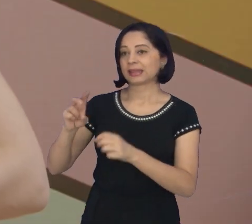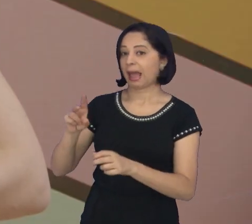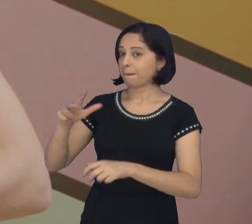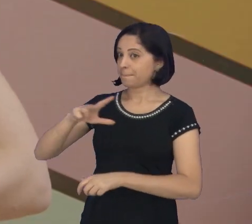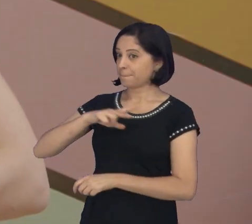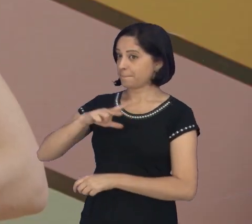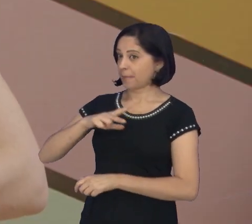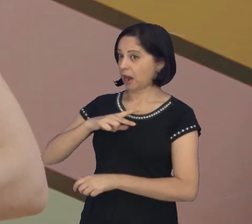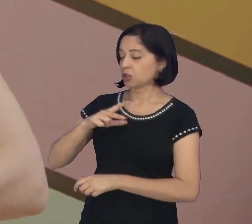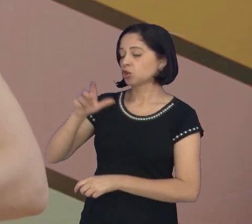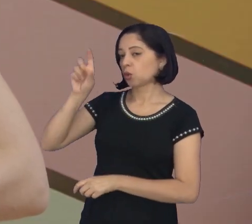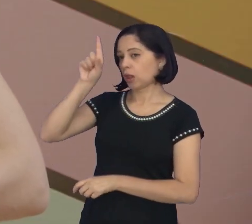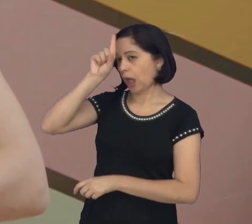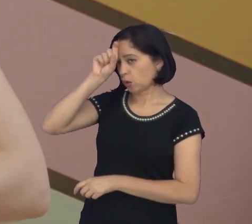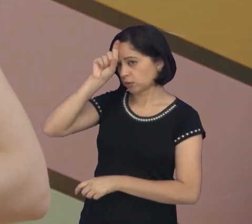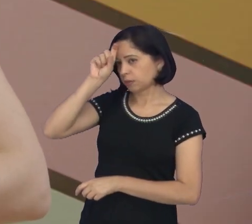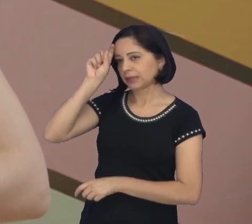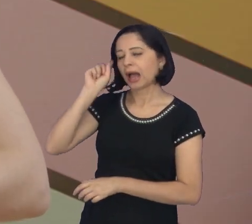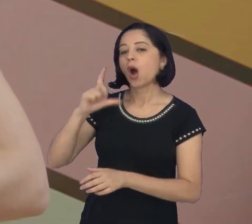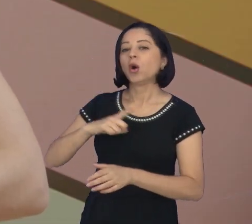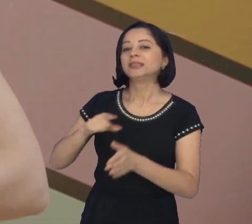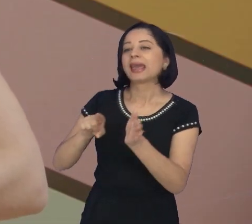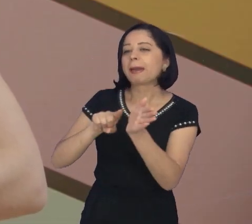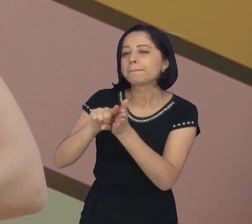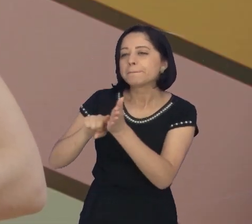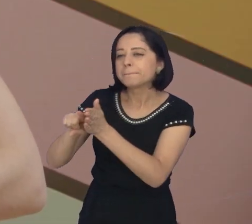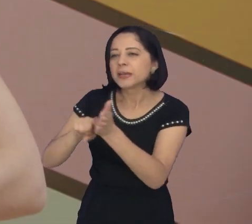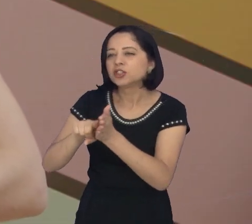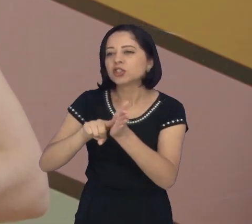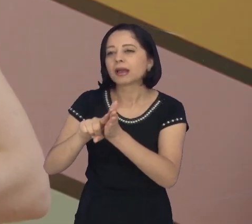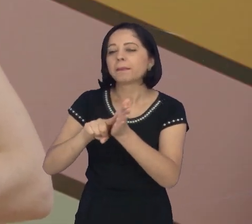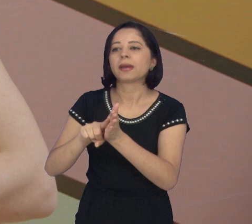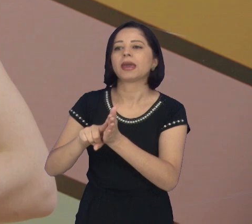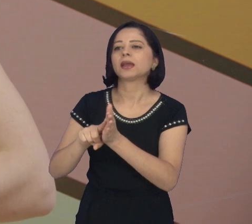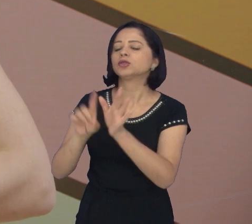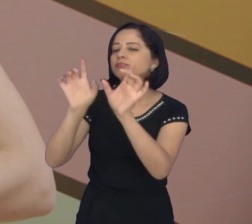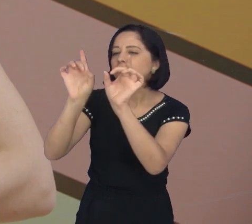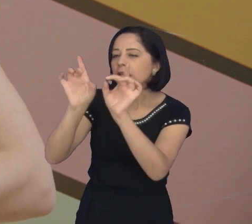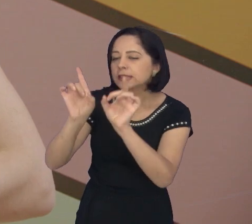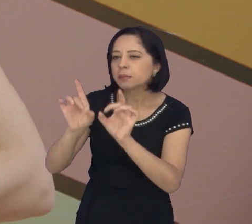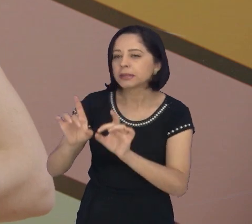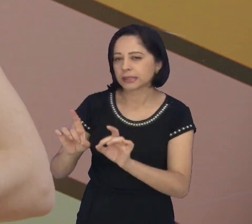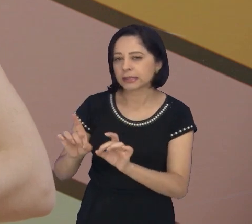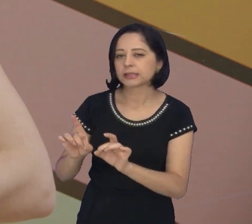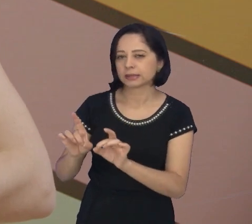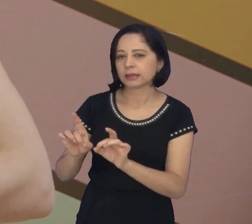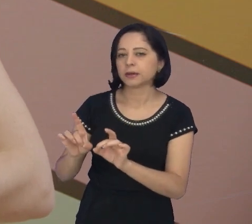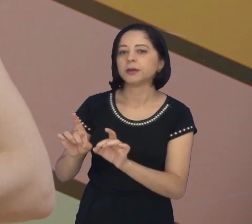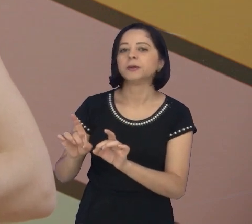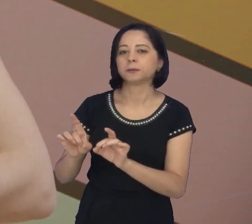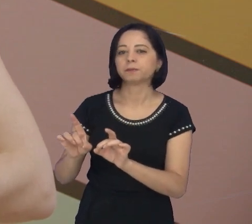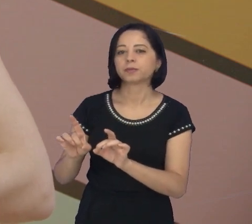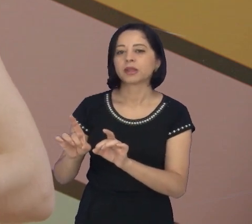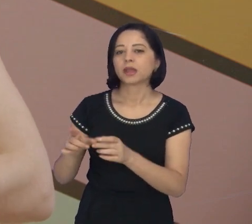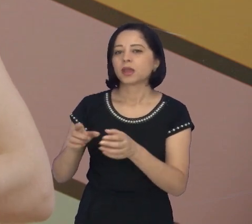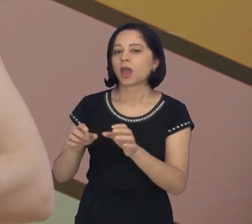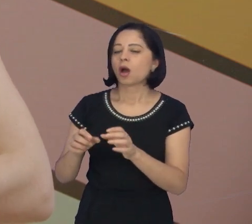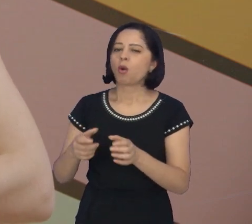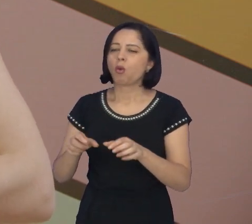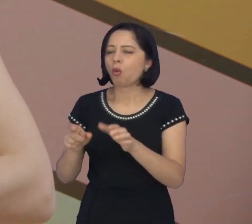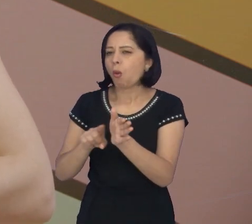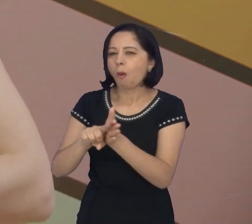outro rastreamento que é recomendado por sociedades internacionais e nacionais também de ginecologia, que é o rastreamento